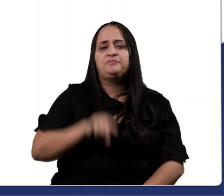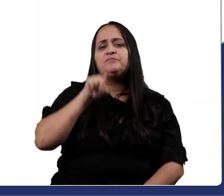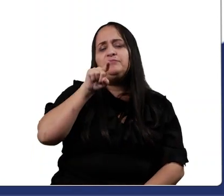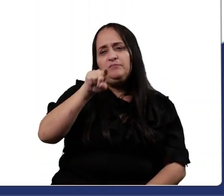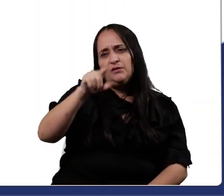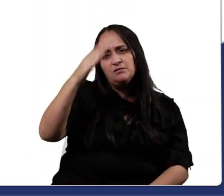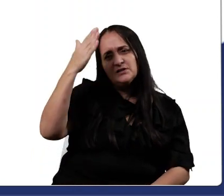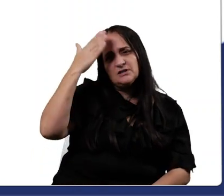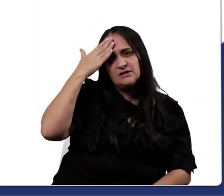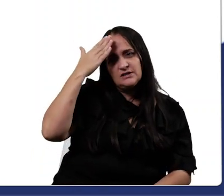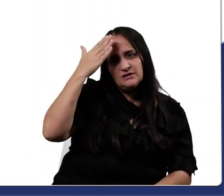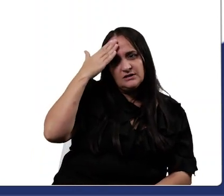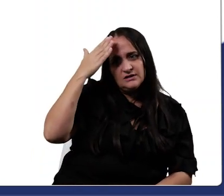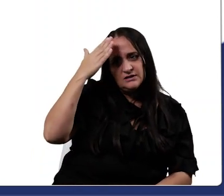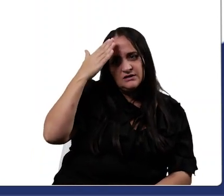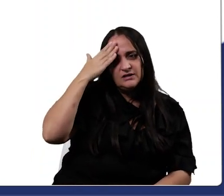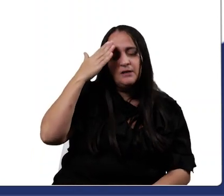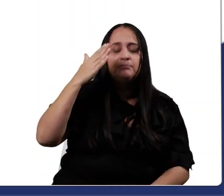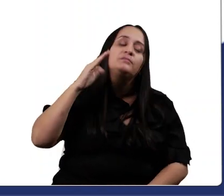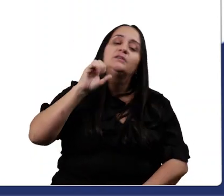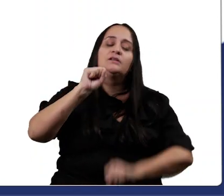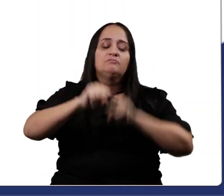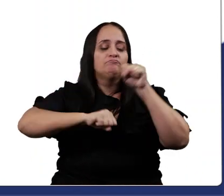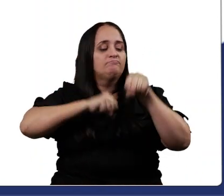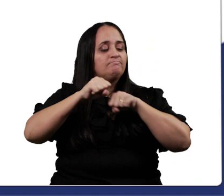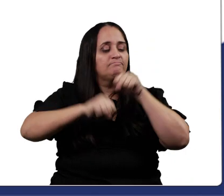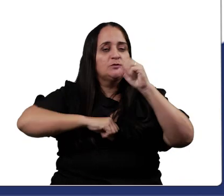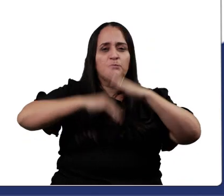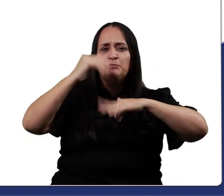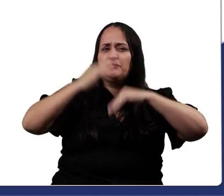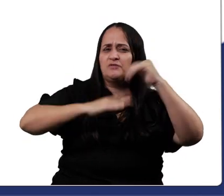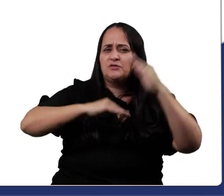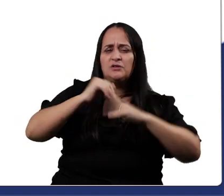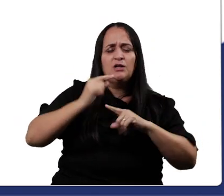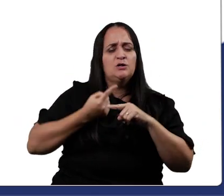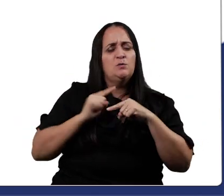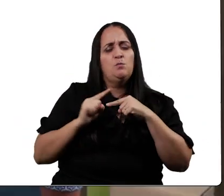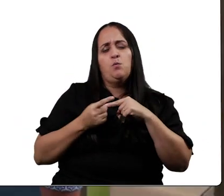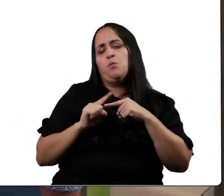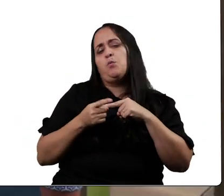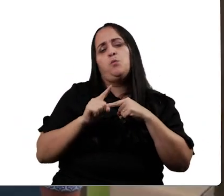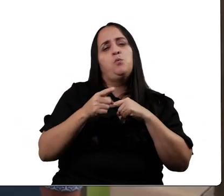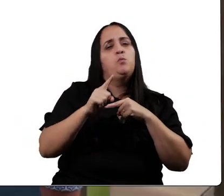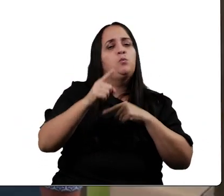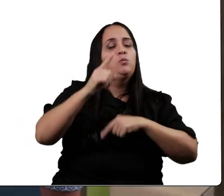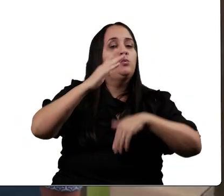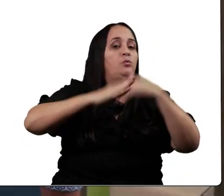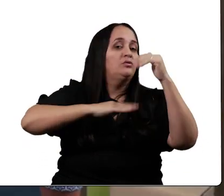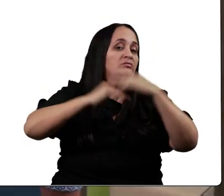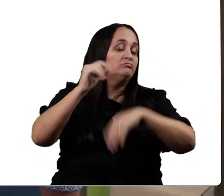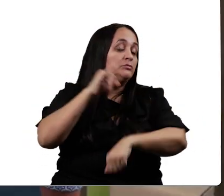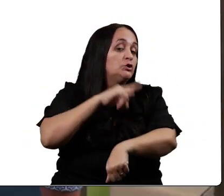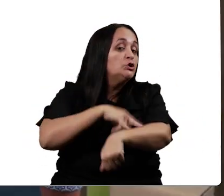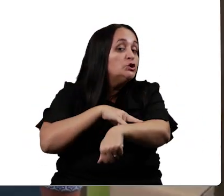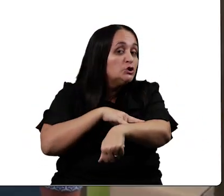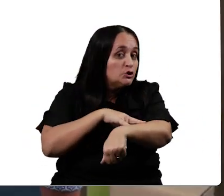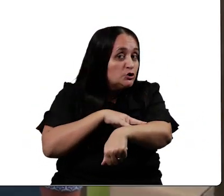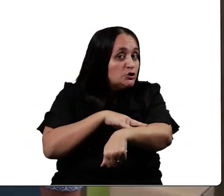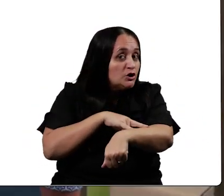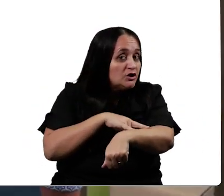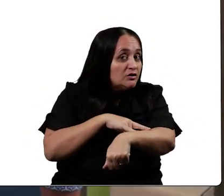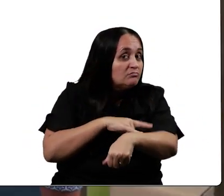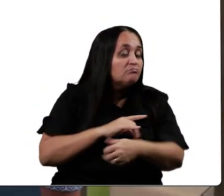Você sabia que ciclistas profissionais fazem xixi durante a corrida? Esse é o título do texto,